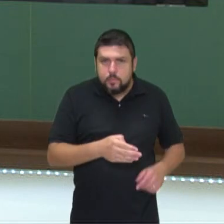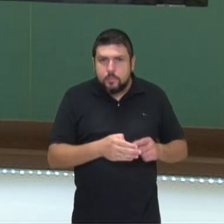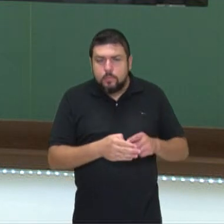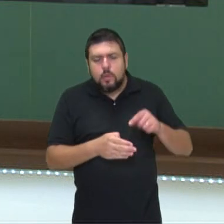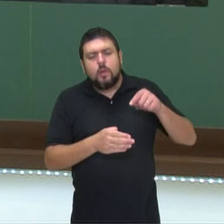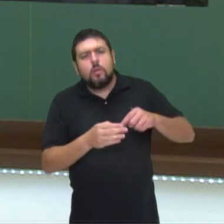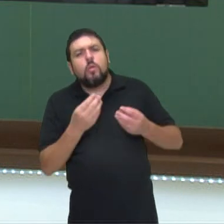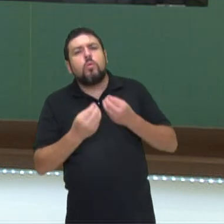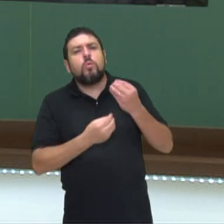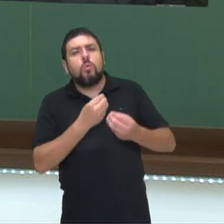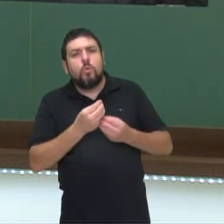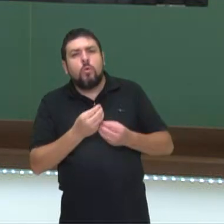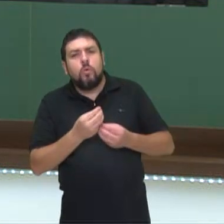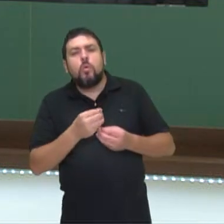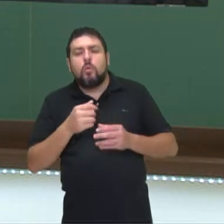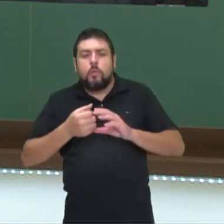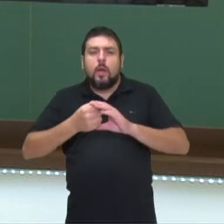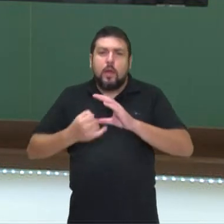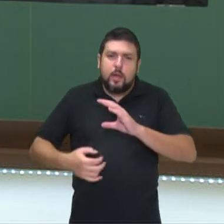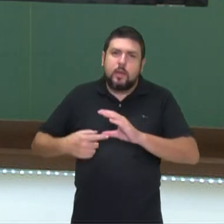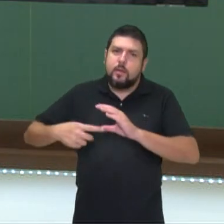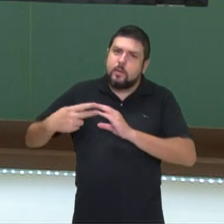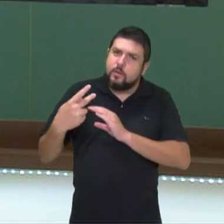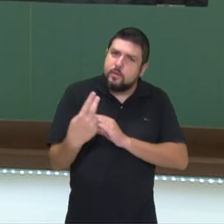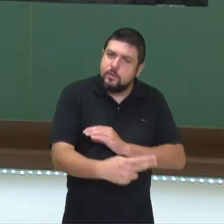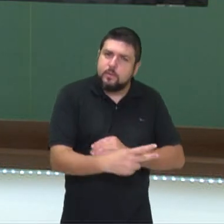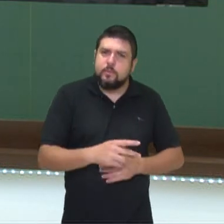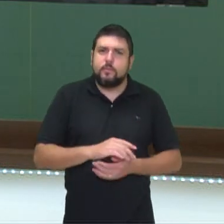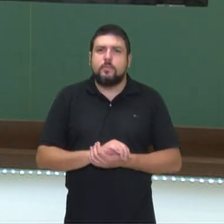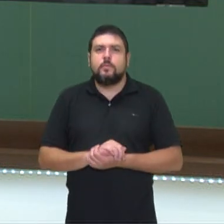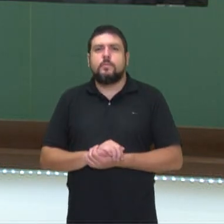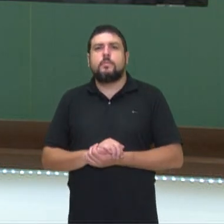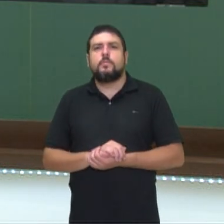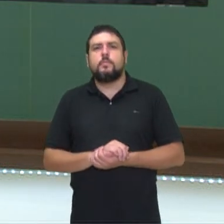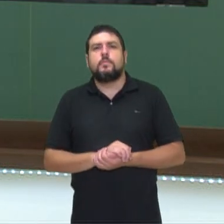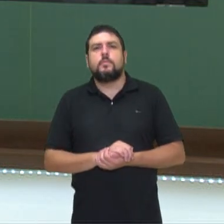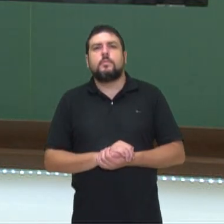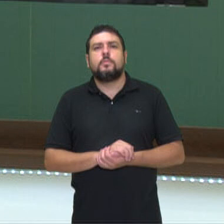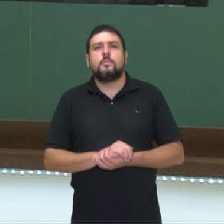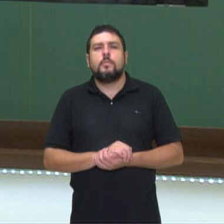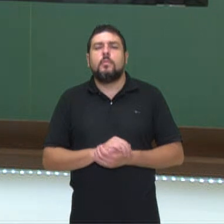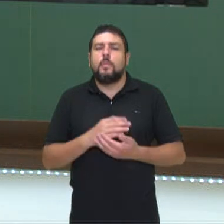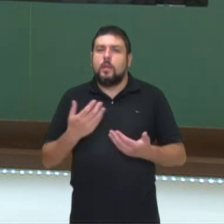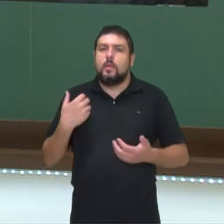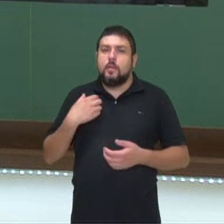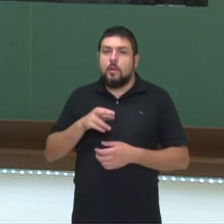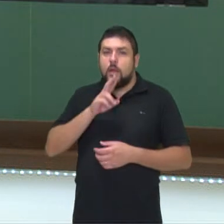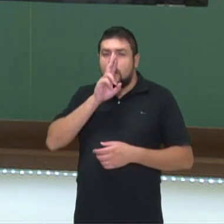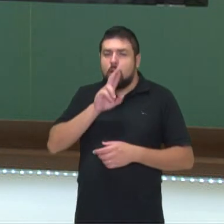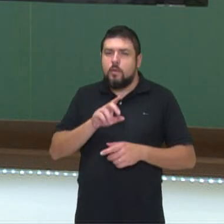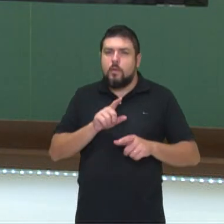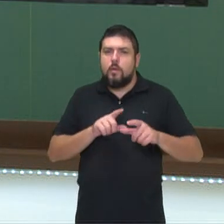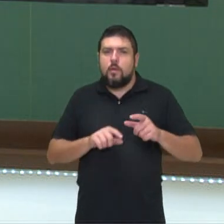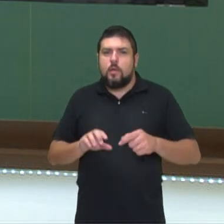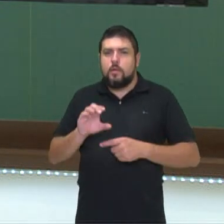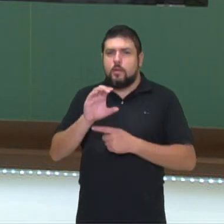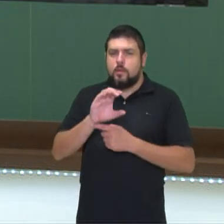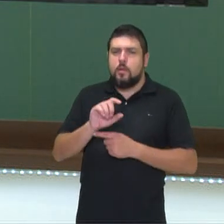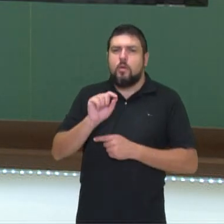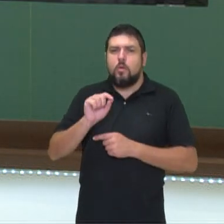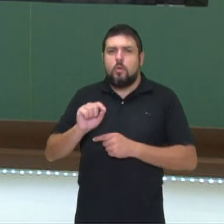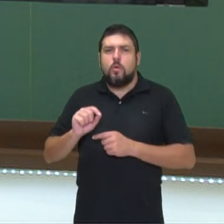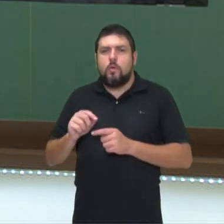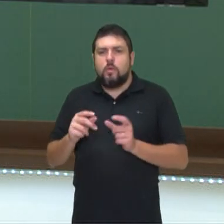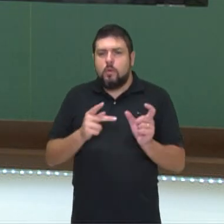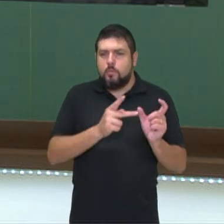e antissociais, característica desse objeto, predicativo do objeto. Isso mesmo, resposta C, predicativo do